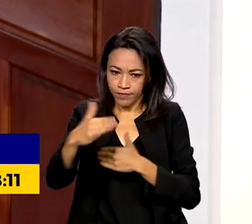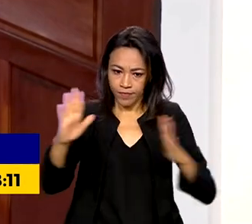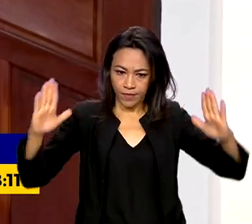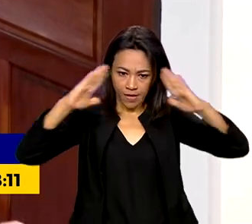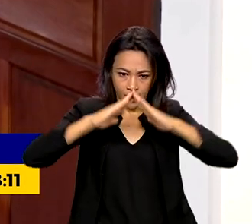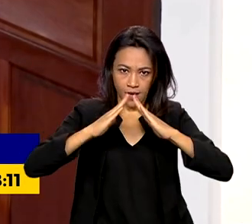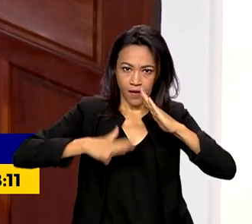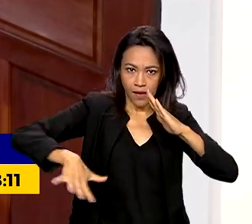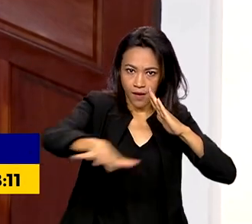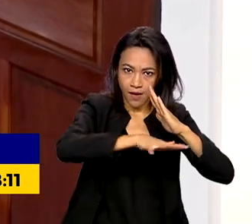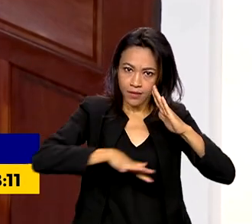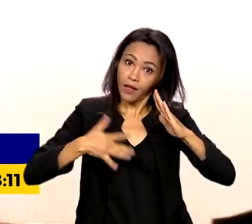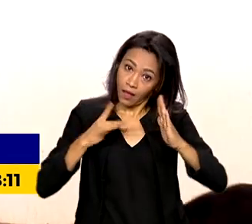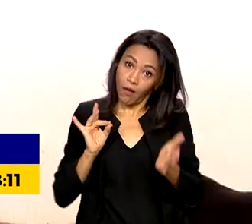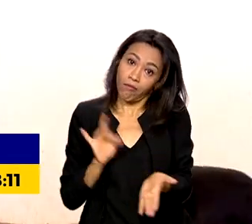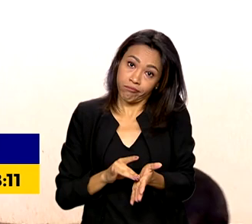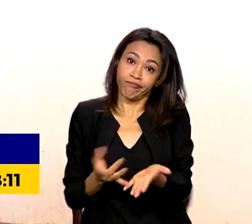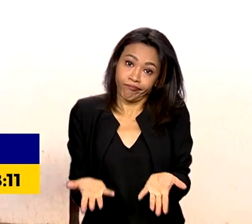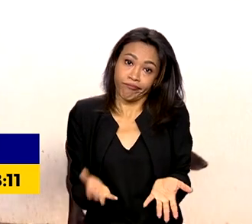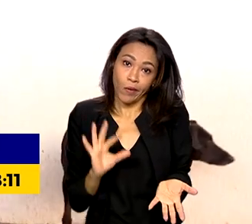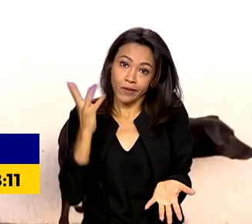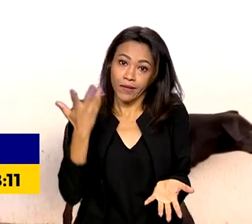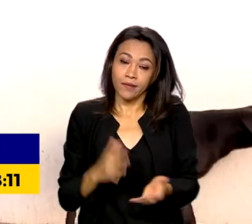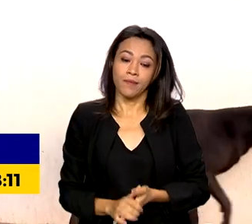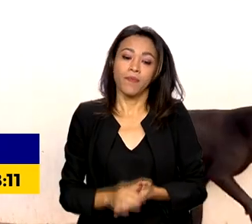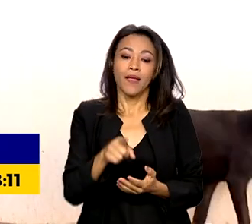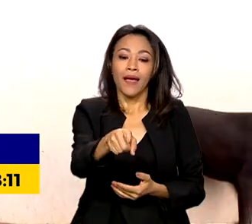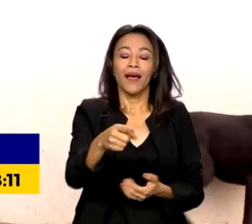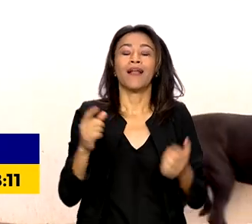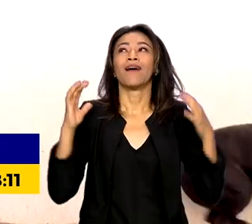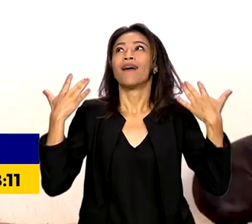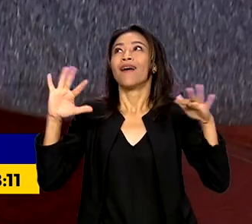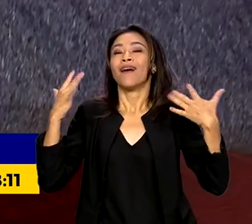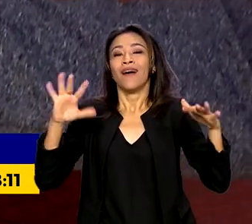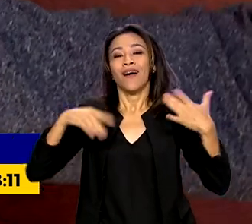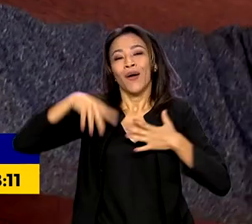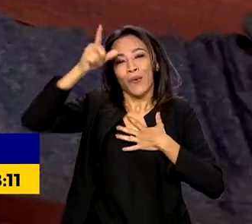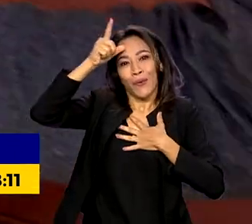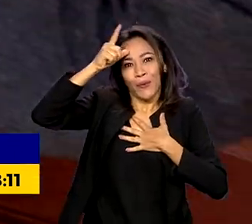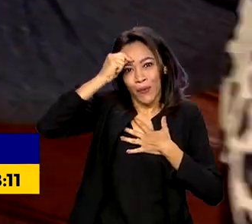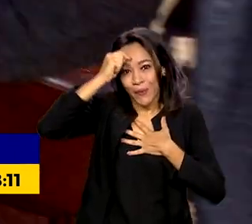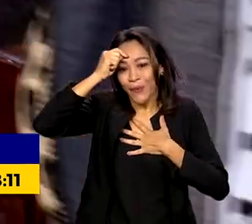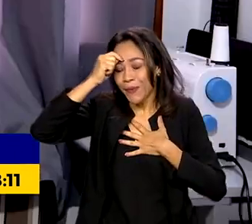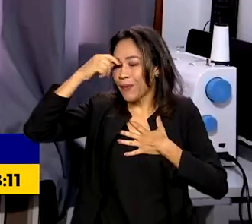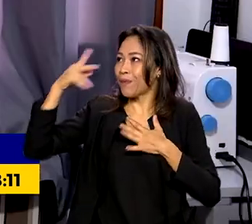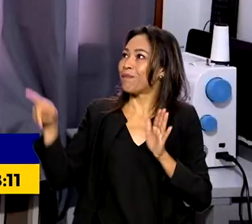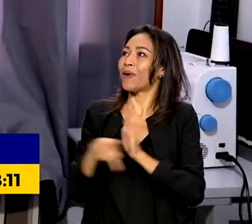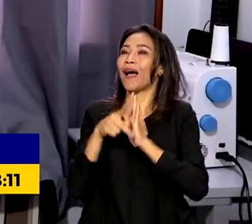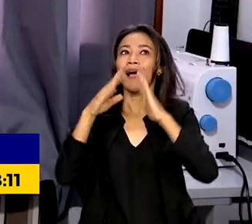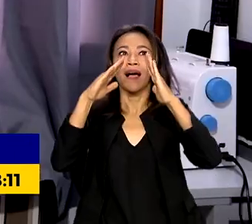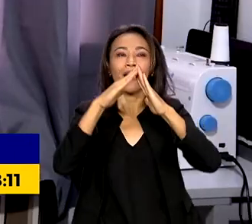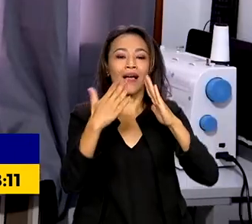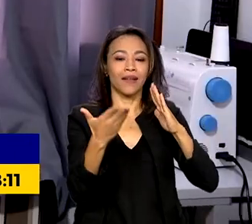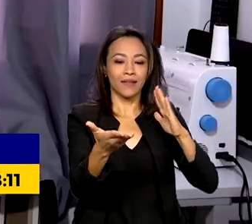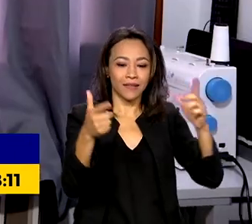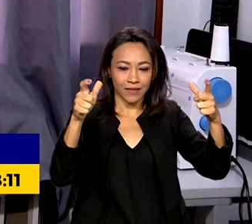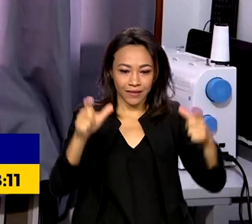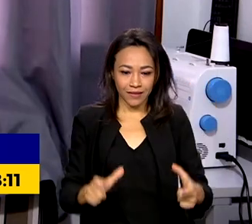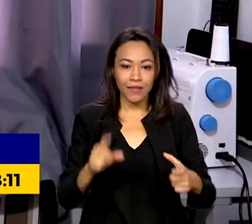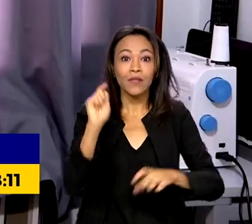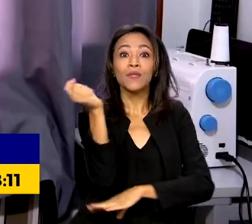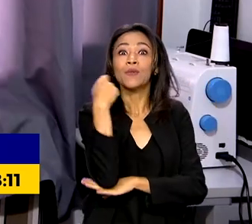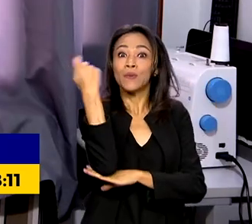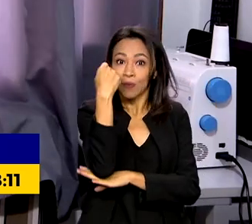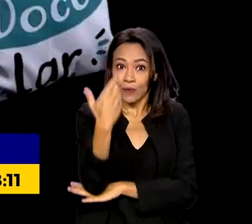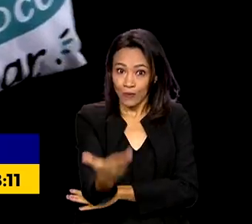Essa é a nossa realidade. Patrícia comemora a mudança para o residencial Viver com o Metal, em Viamão, Rio Grande